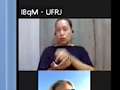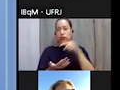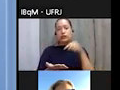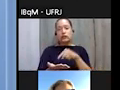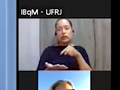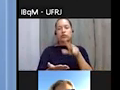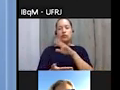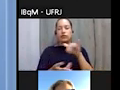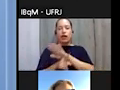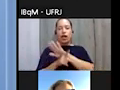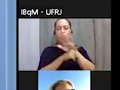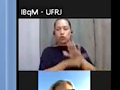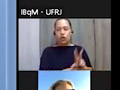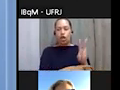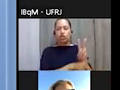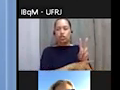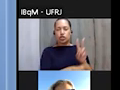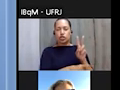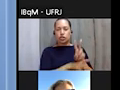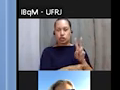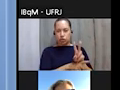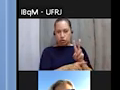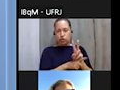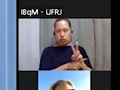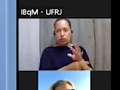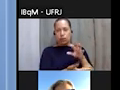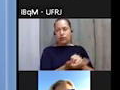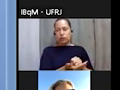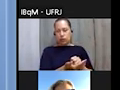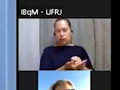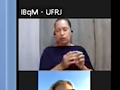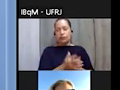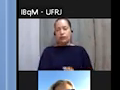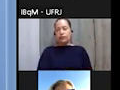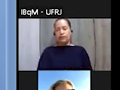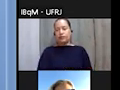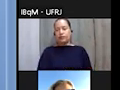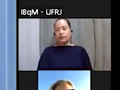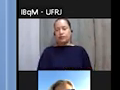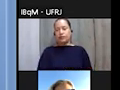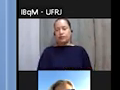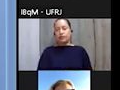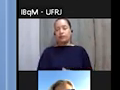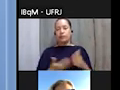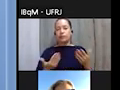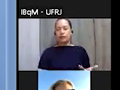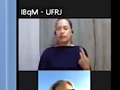a preservação do patrimônio fossilífero. Então, o que a gente tem visto